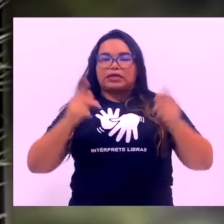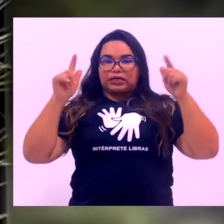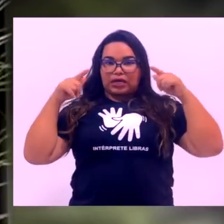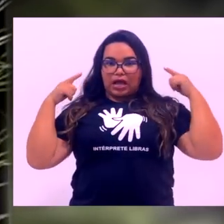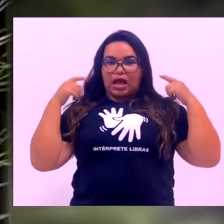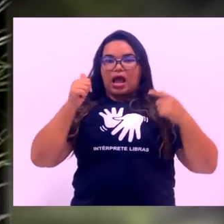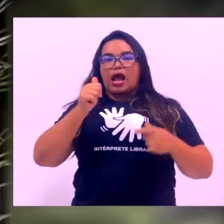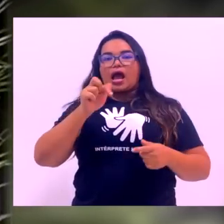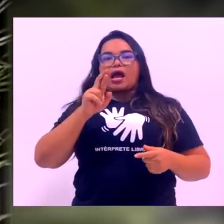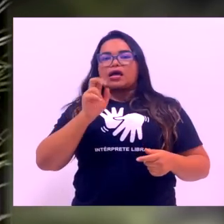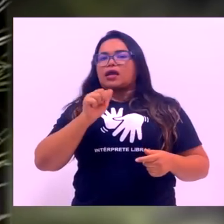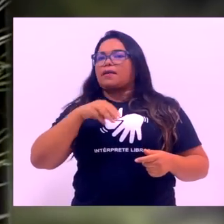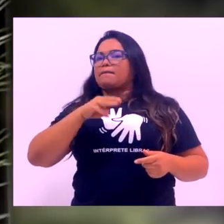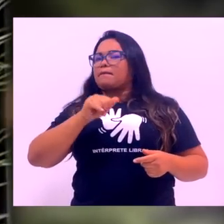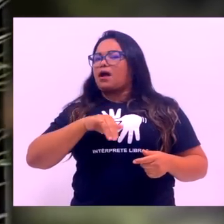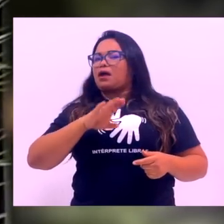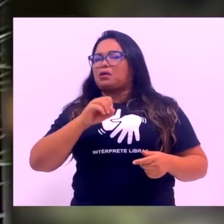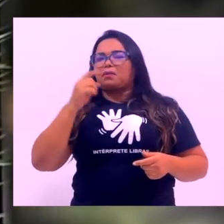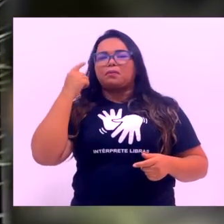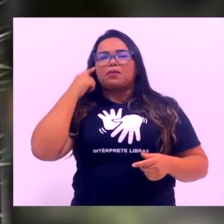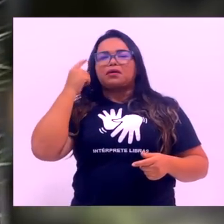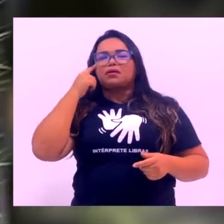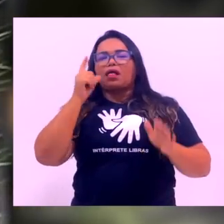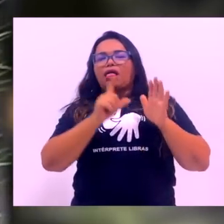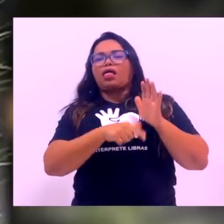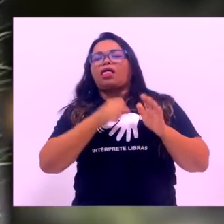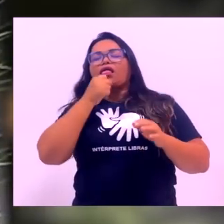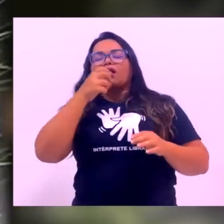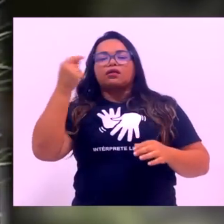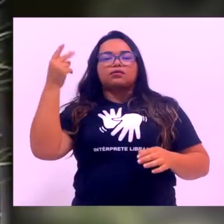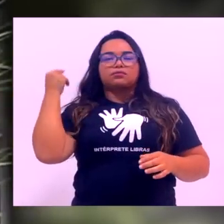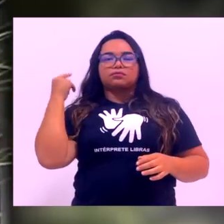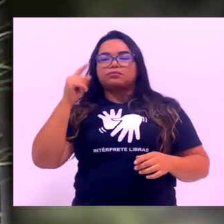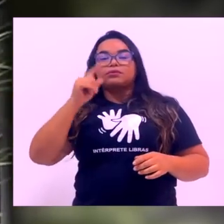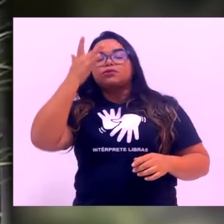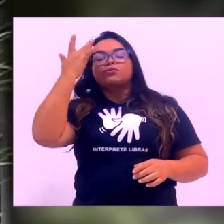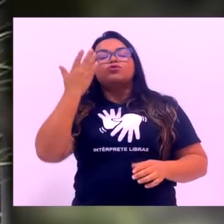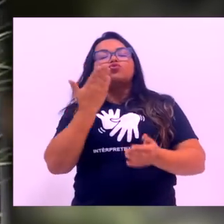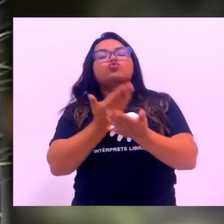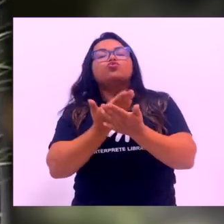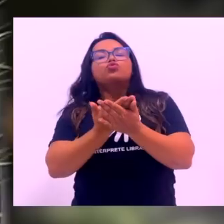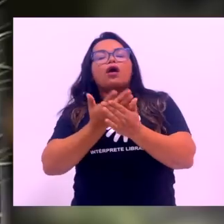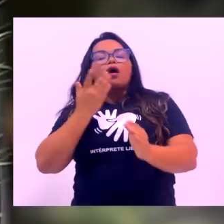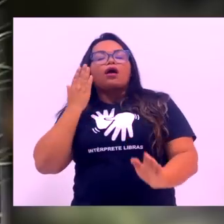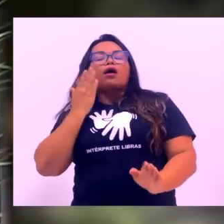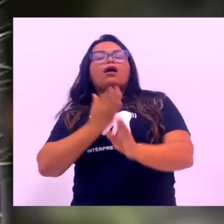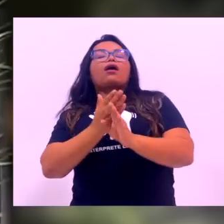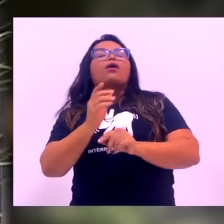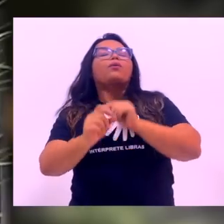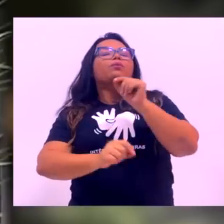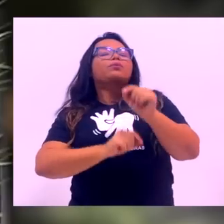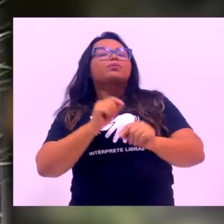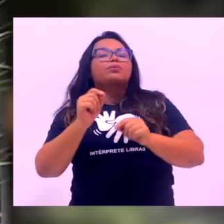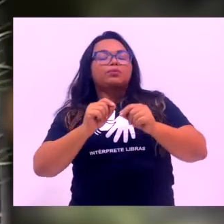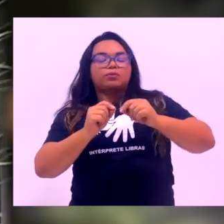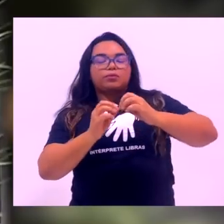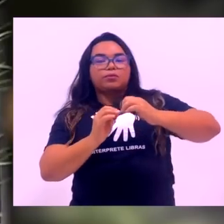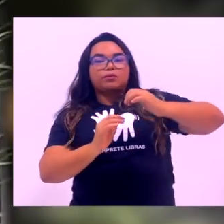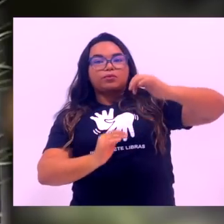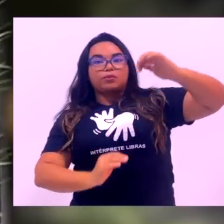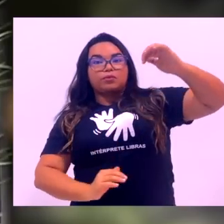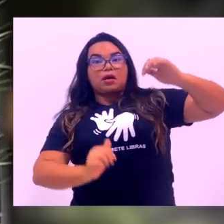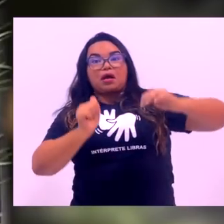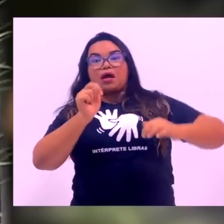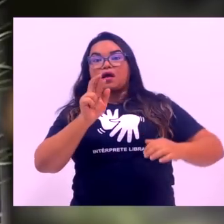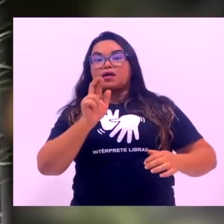eles estudam o aramaico, e eles pensavam que era um aramaico tardio, mas o que eles descobriram nos rolos do